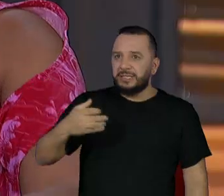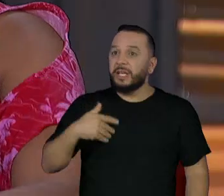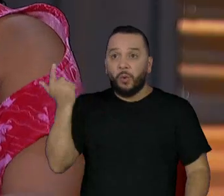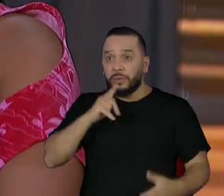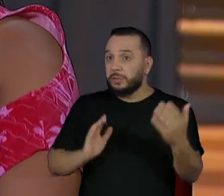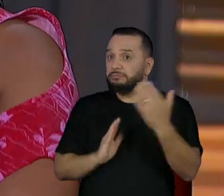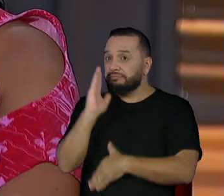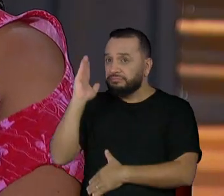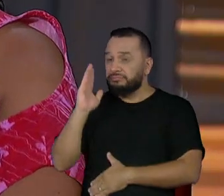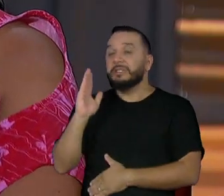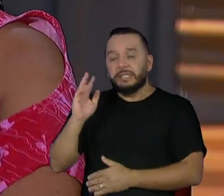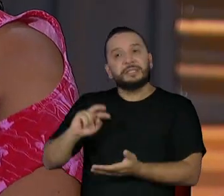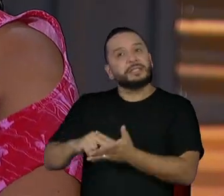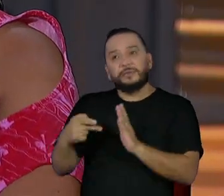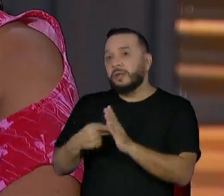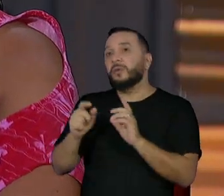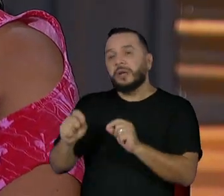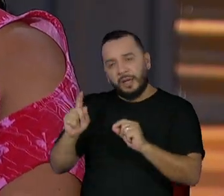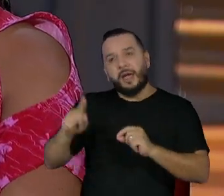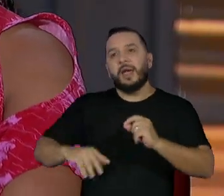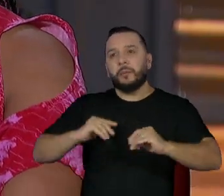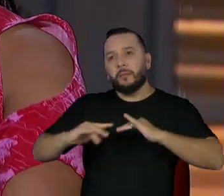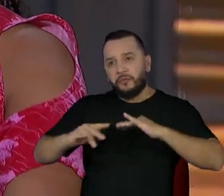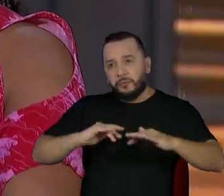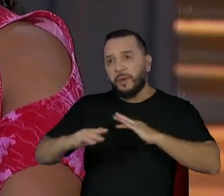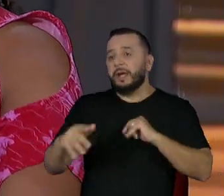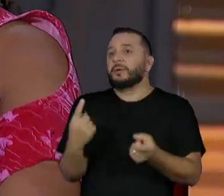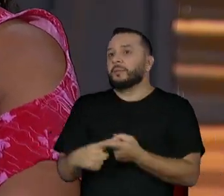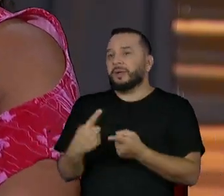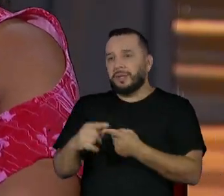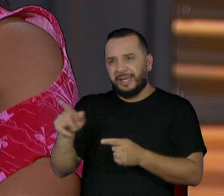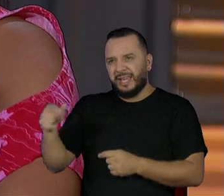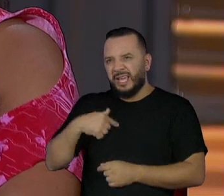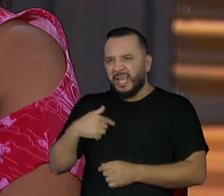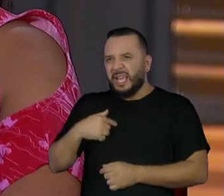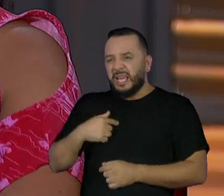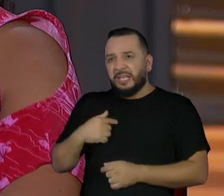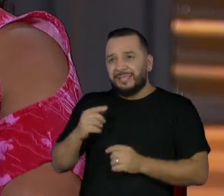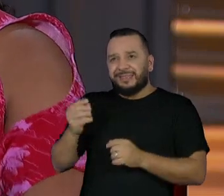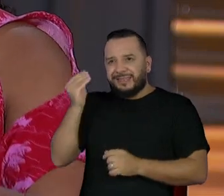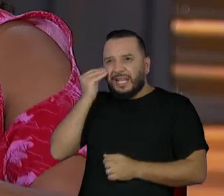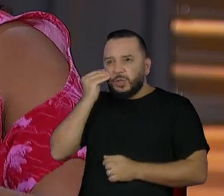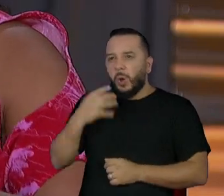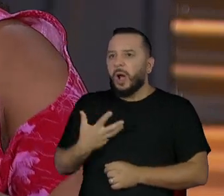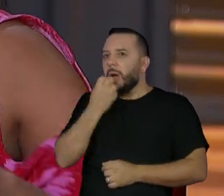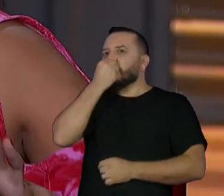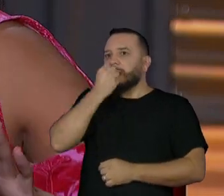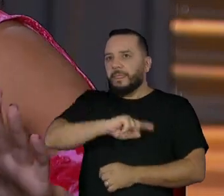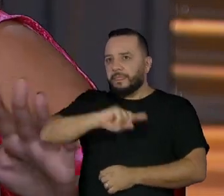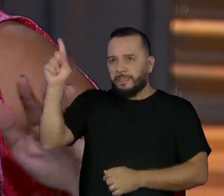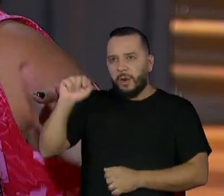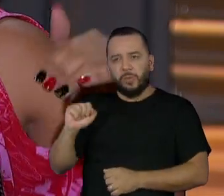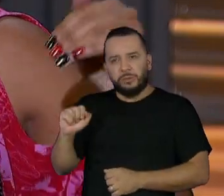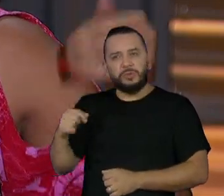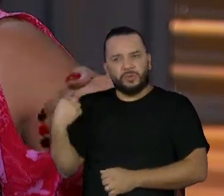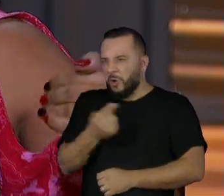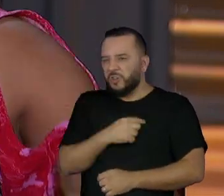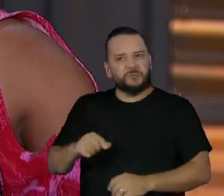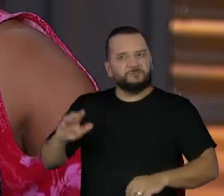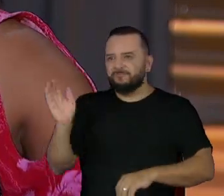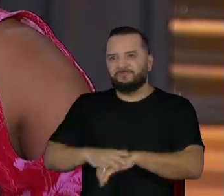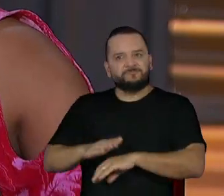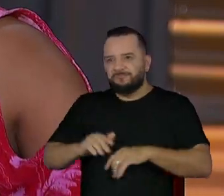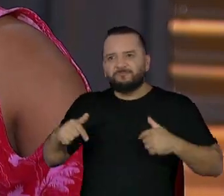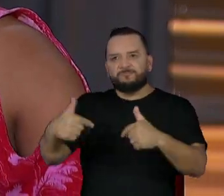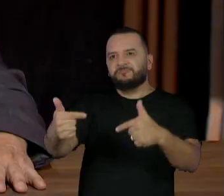E isso é um reflexo também desse movimento, porque falaram, tentou calar, mas não, peraí. Né? Teve um sentimento, acho que, de basta, né? Sim. A gente tem que ocupar